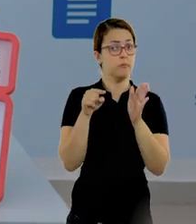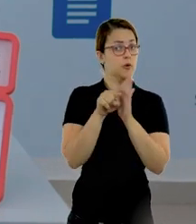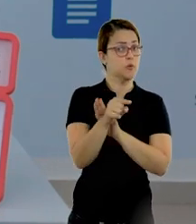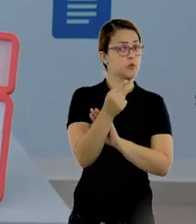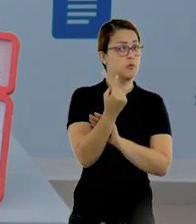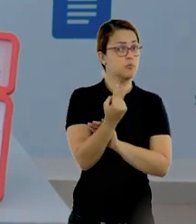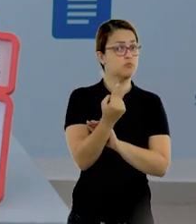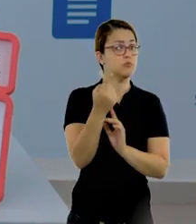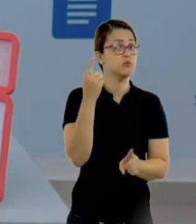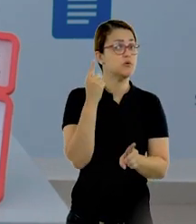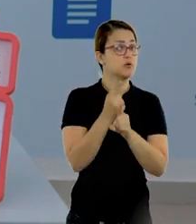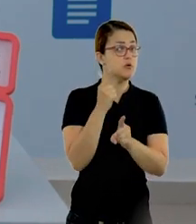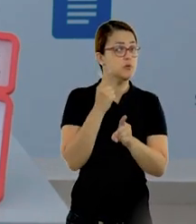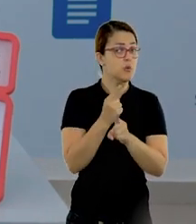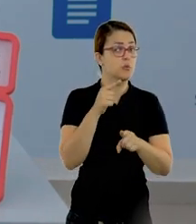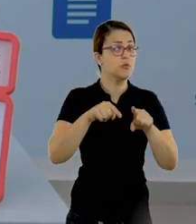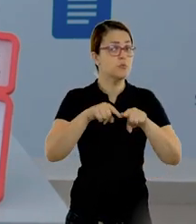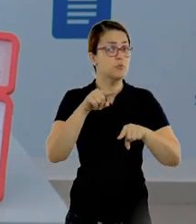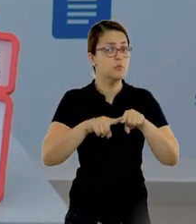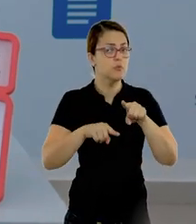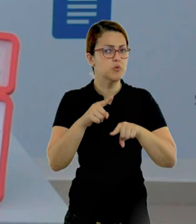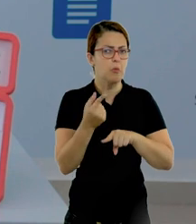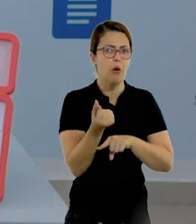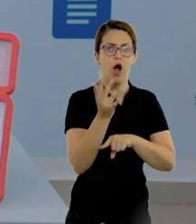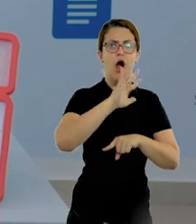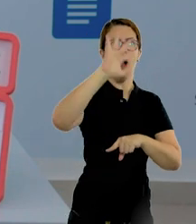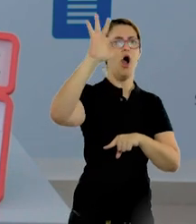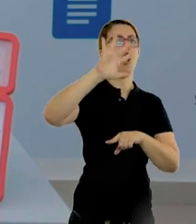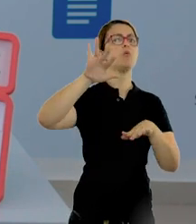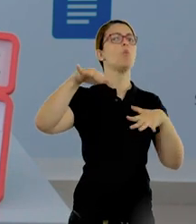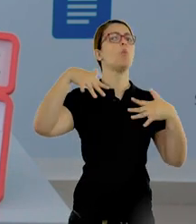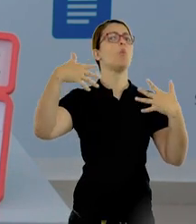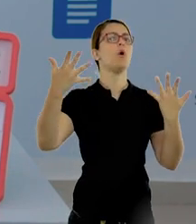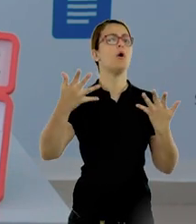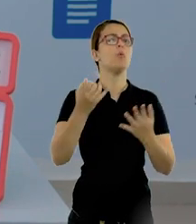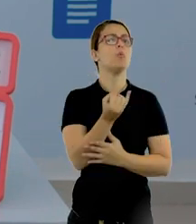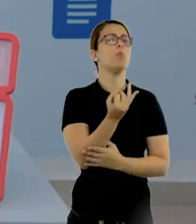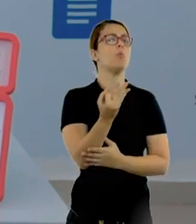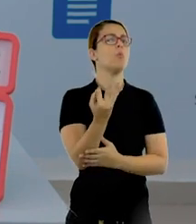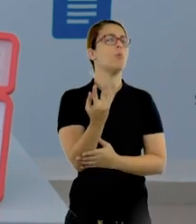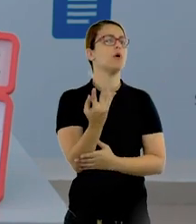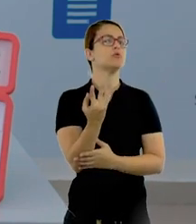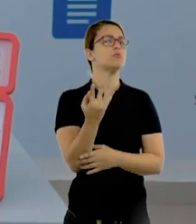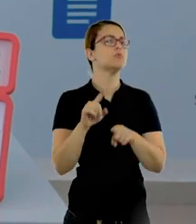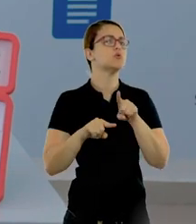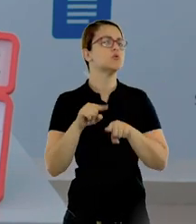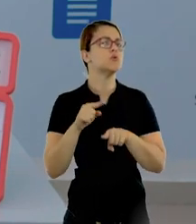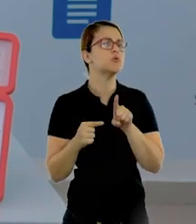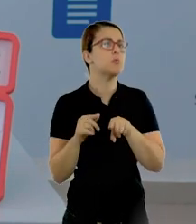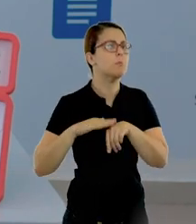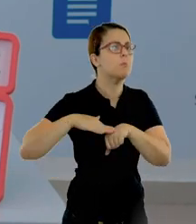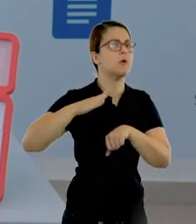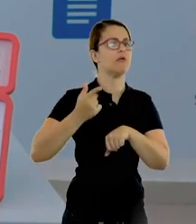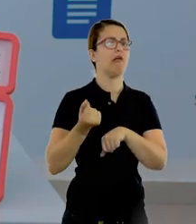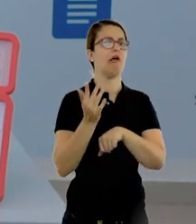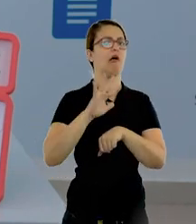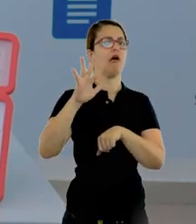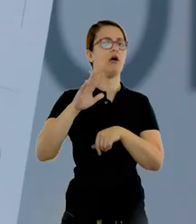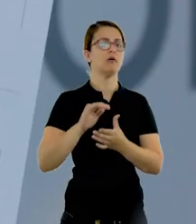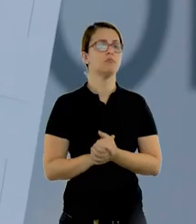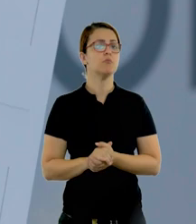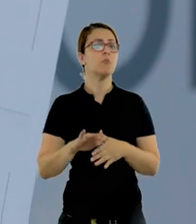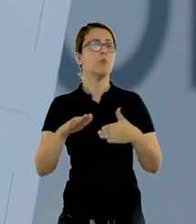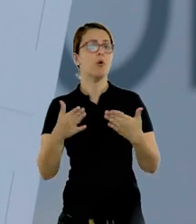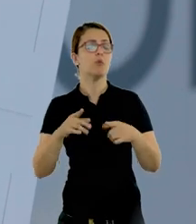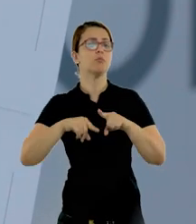pergunta 1, você encontra algum produto que custa muito caro? Quanto? Quanto custa esse produto? 2,